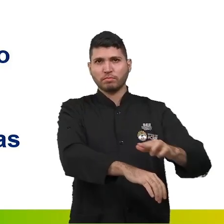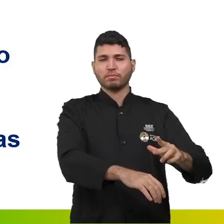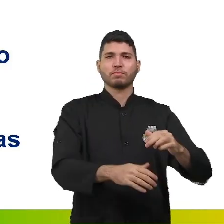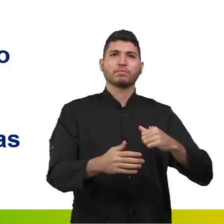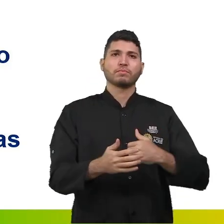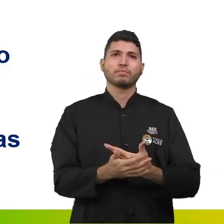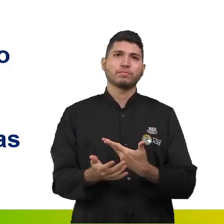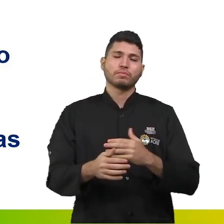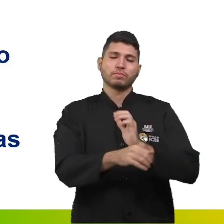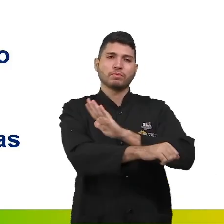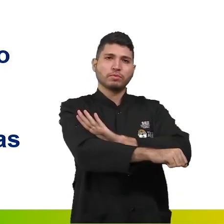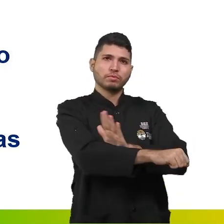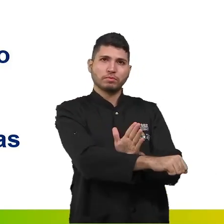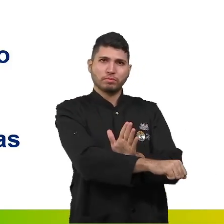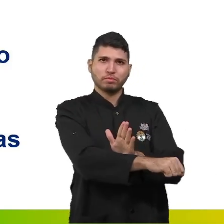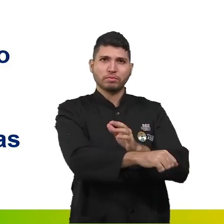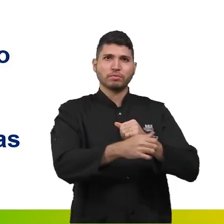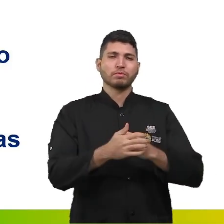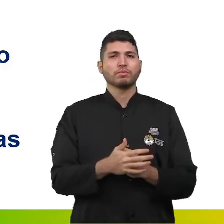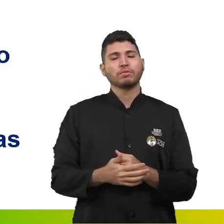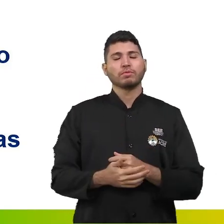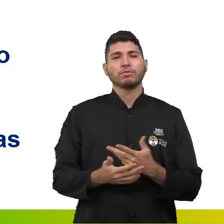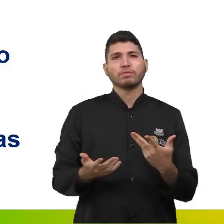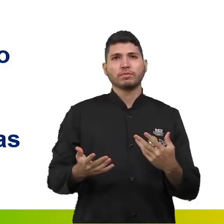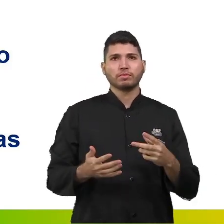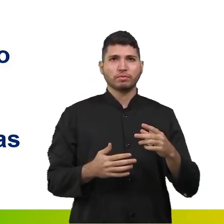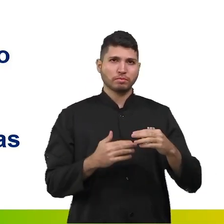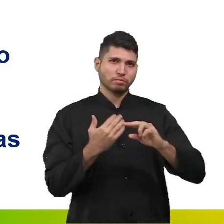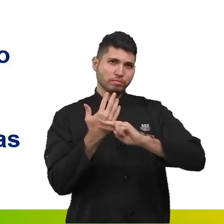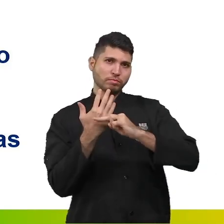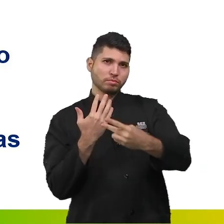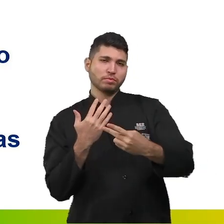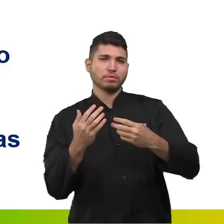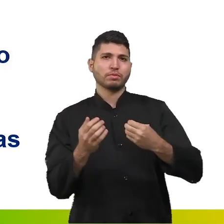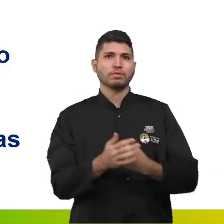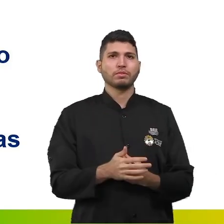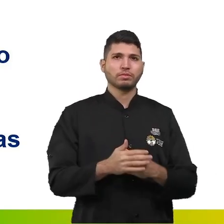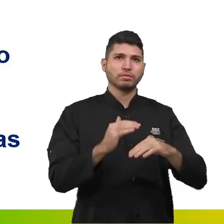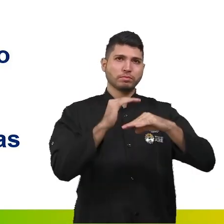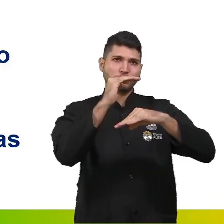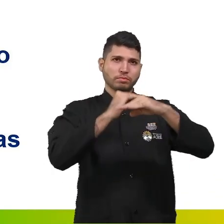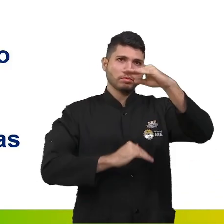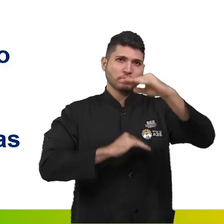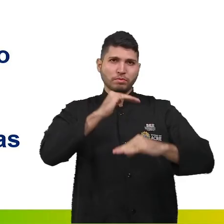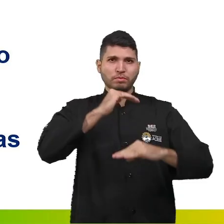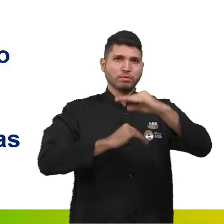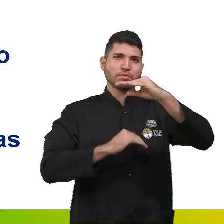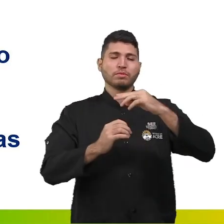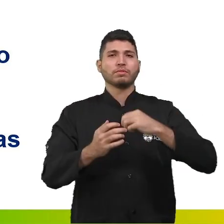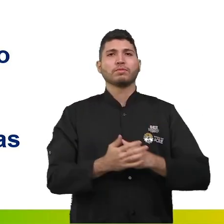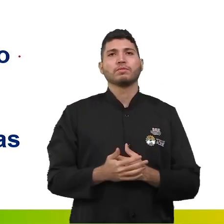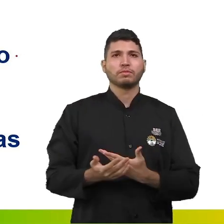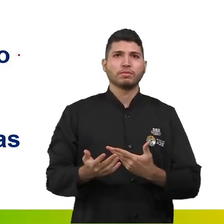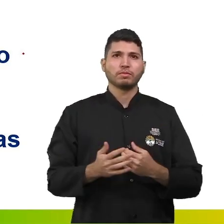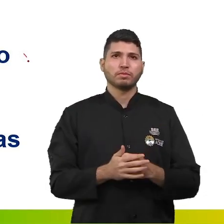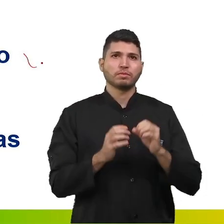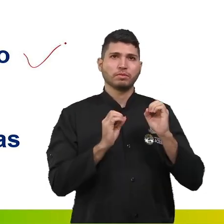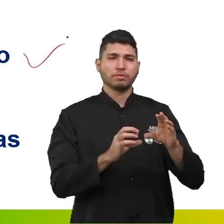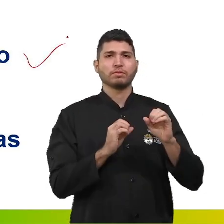perpetuou desigualdades sociais. O acesso desigual à educação e ao